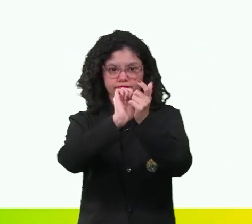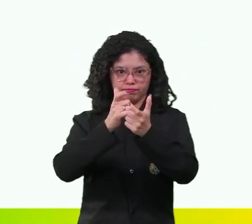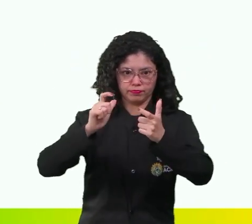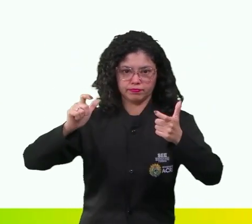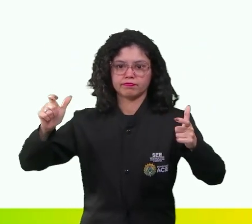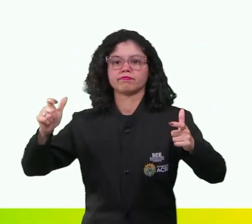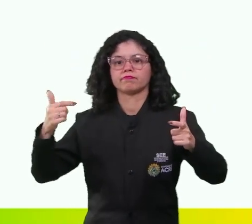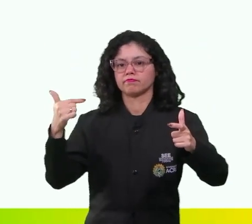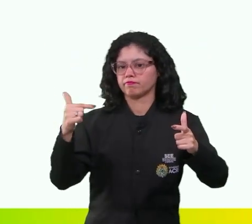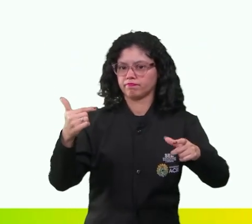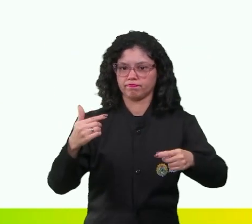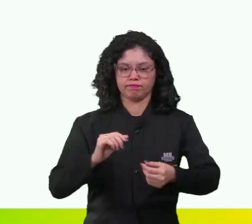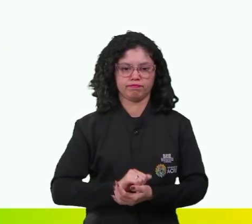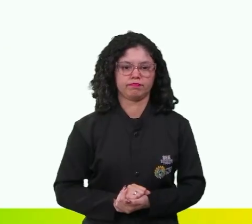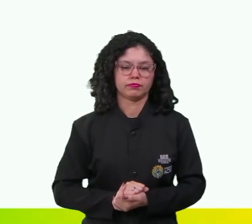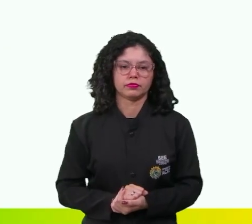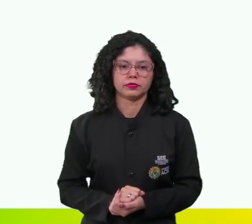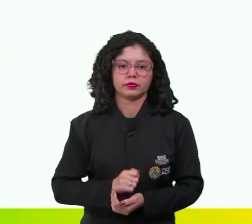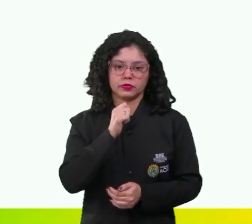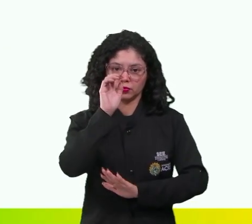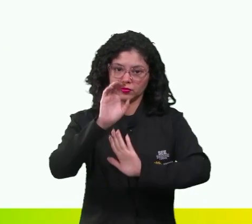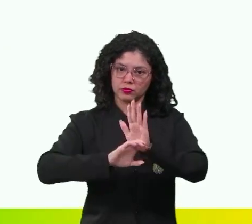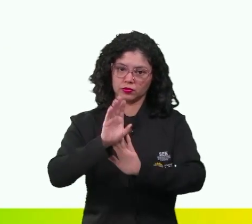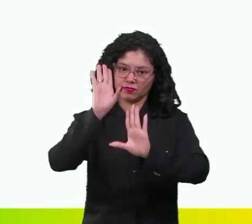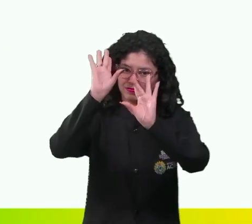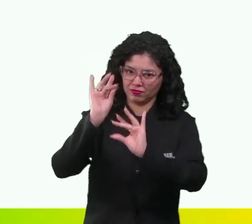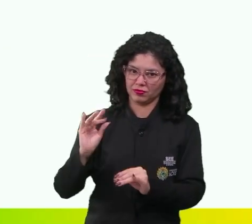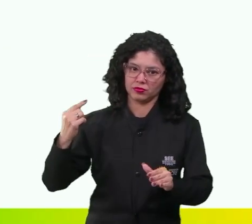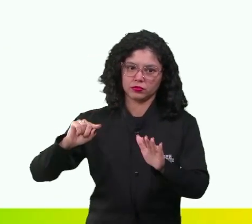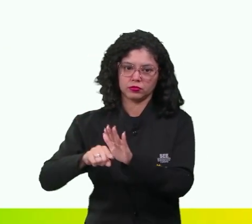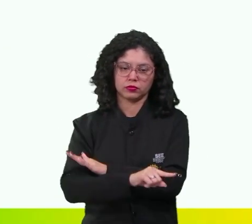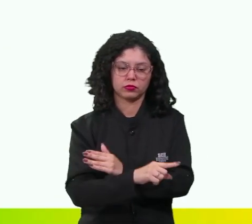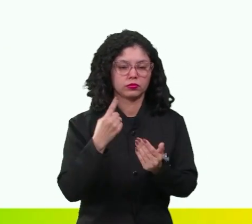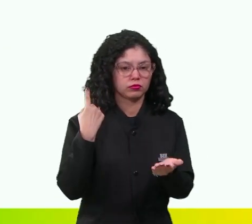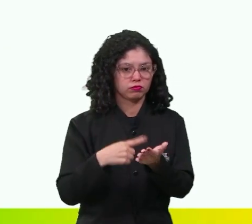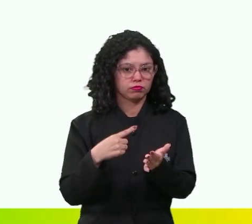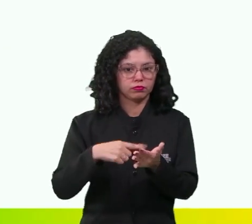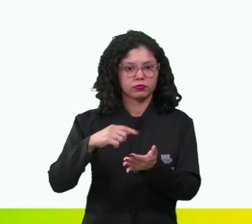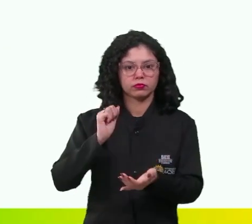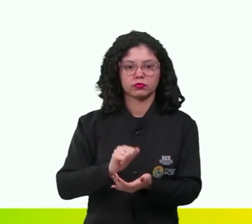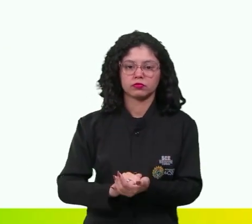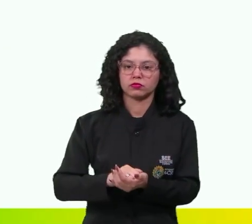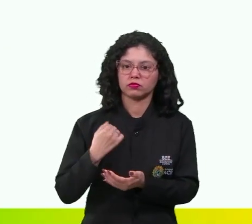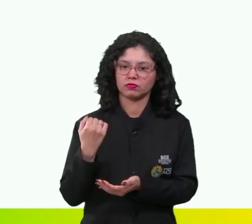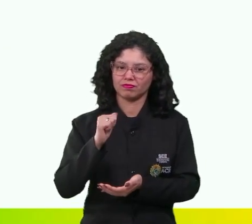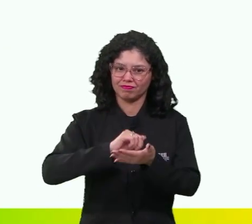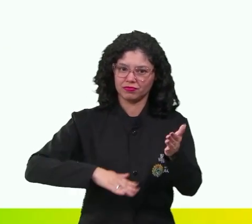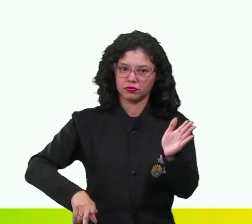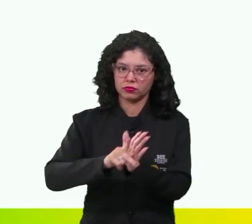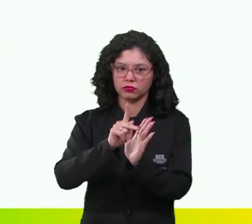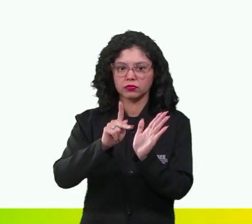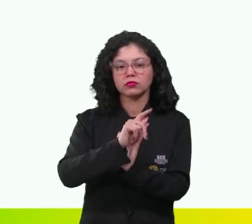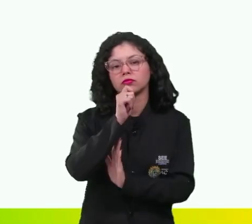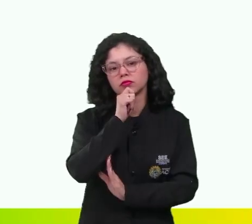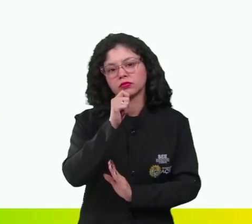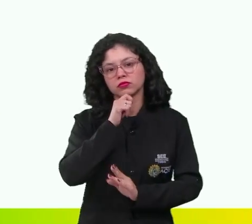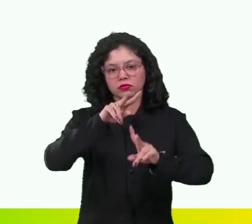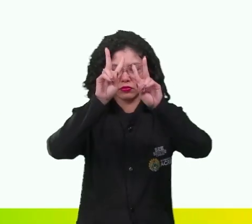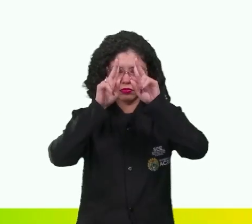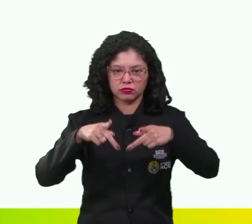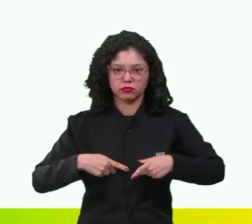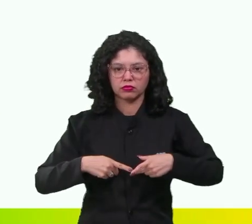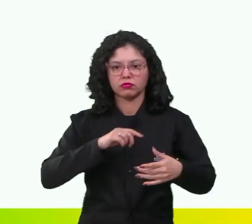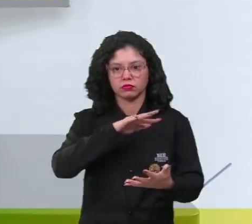escala sem precedentes. Esse conceito destaca a profunda marca que a atividade humana deixa